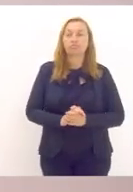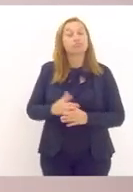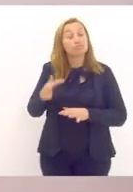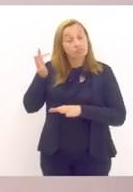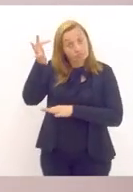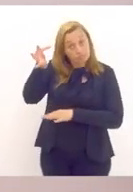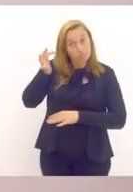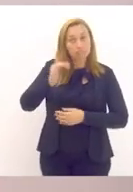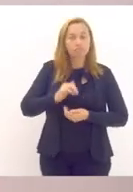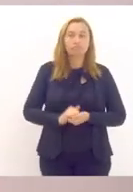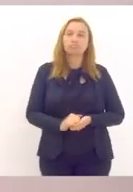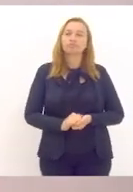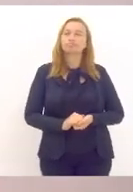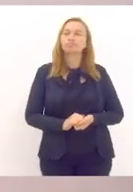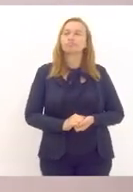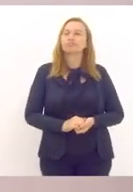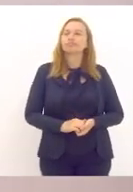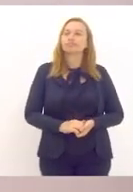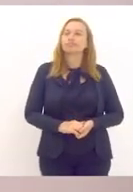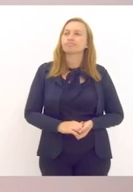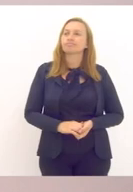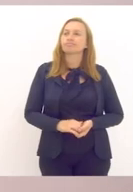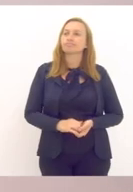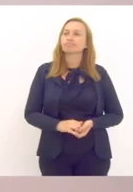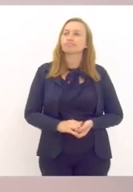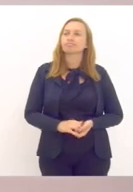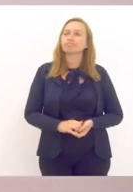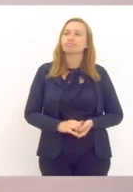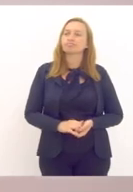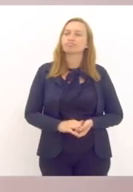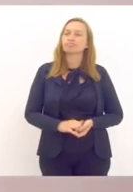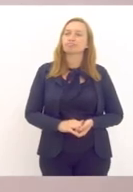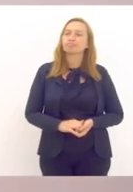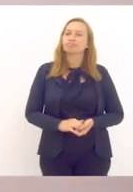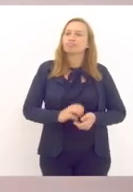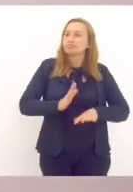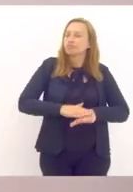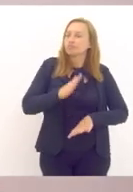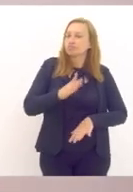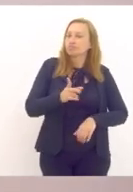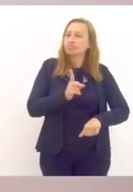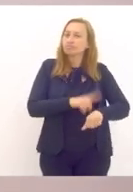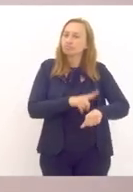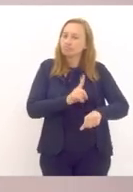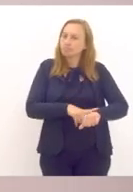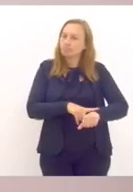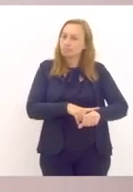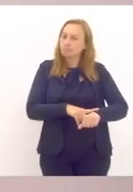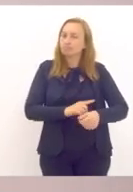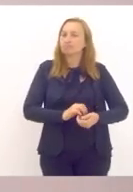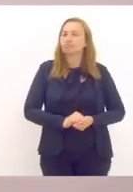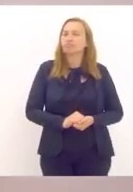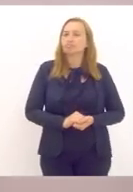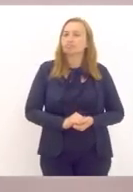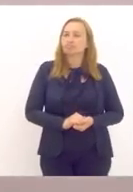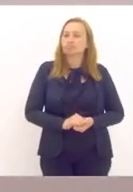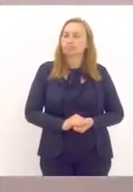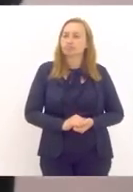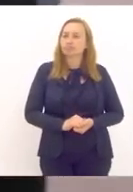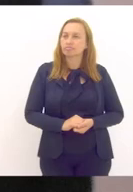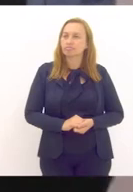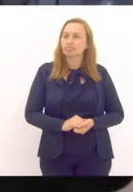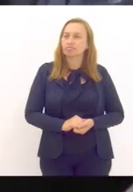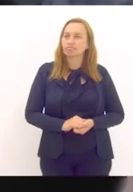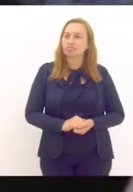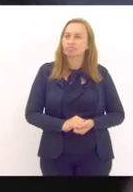futuro é a gente chegar... Ou seja, quanto mais o tempo passar, a tendência é que isso aqui